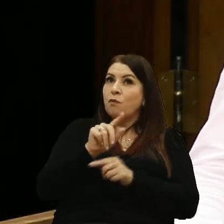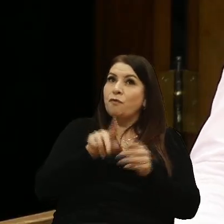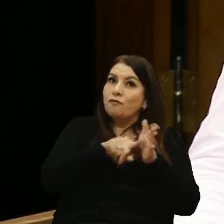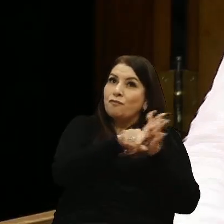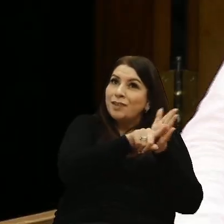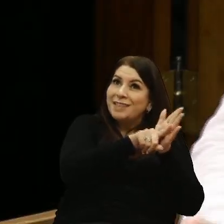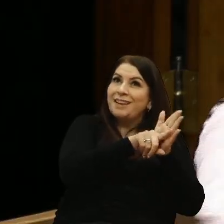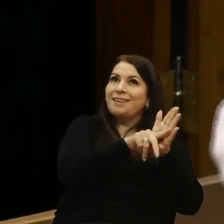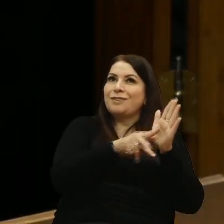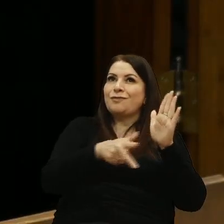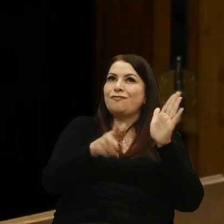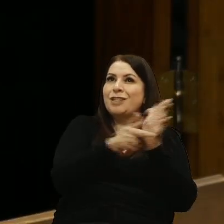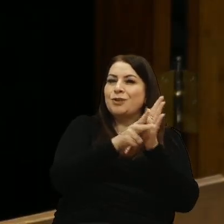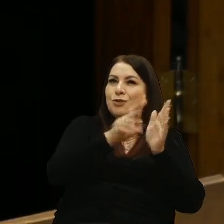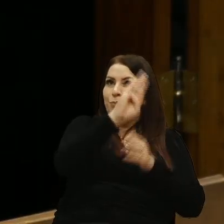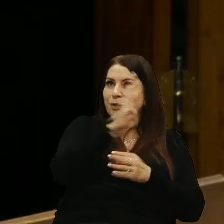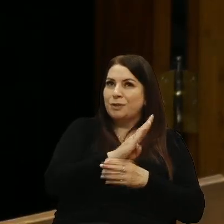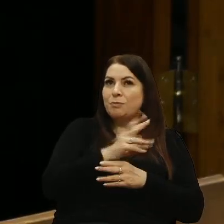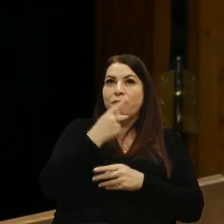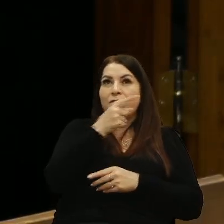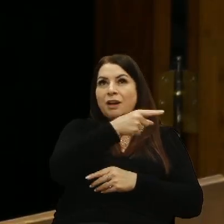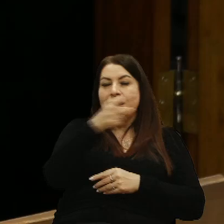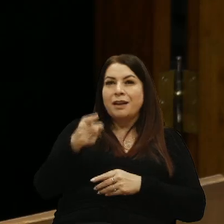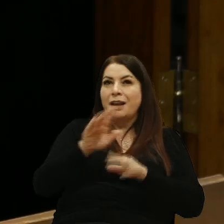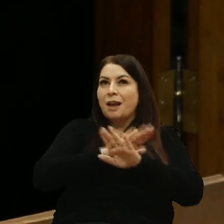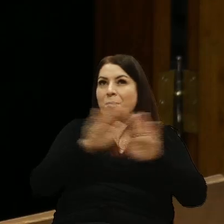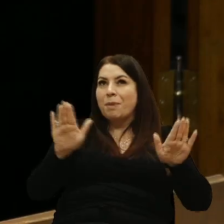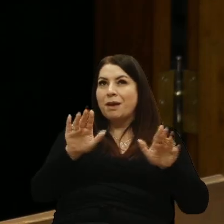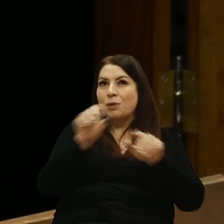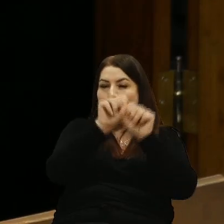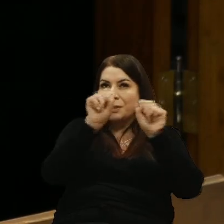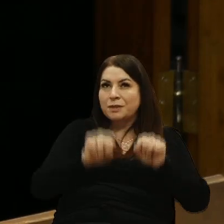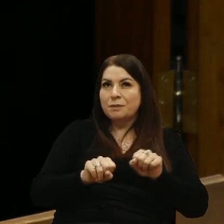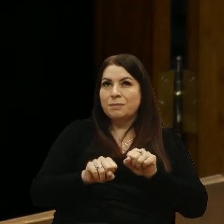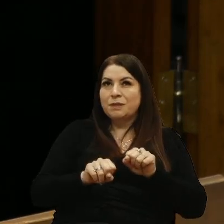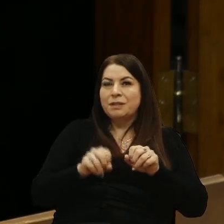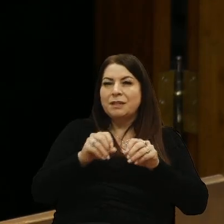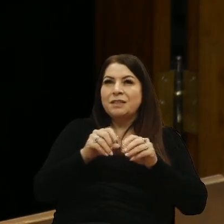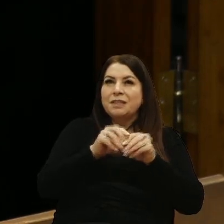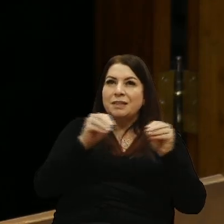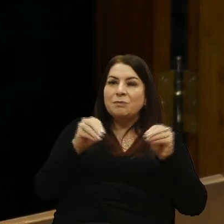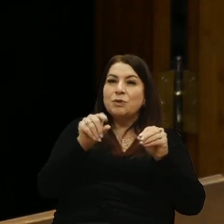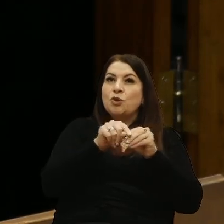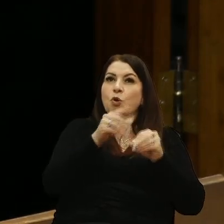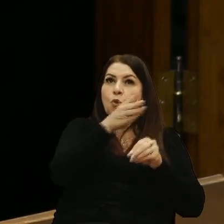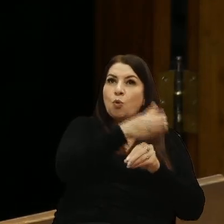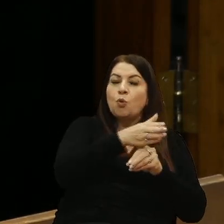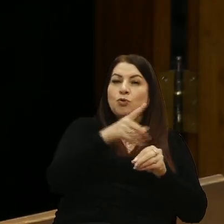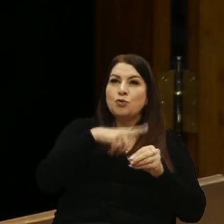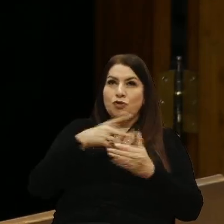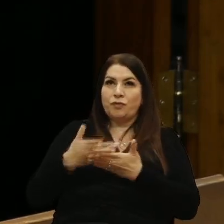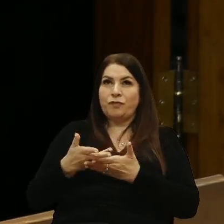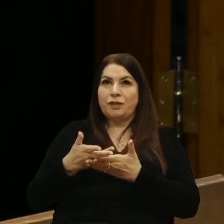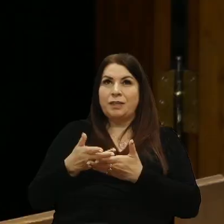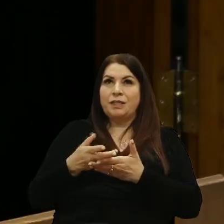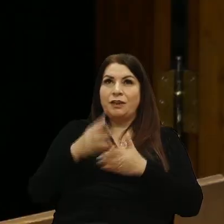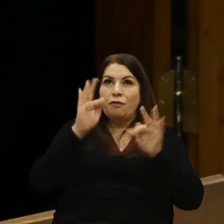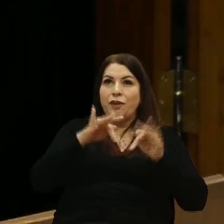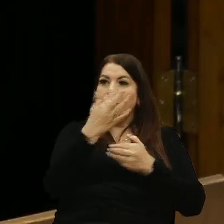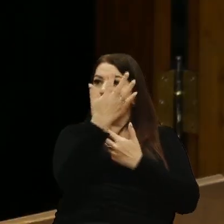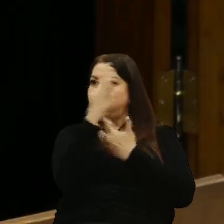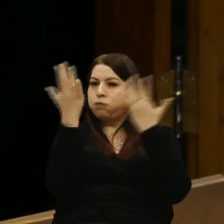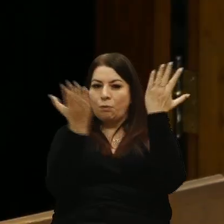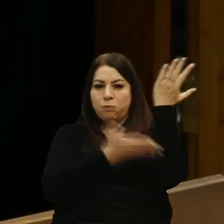Brasil. Não preciso falar para o senhor que acabaram com o sistema DETER, que determinava onde havia o desmatamento e